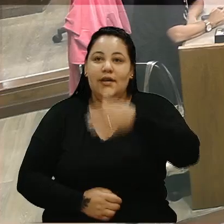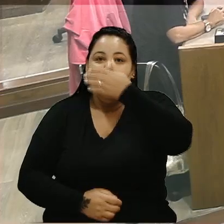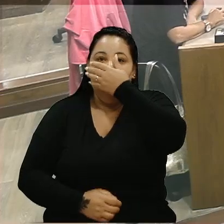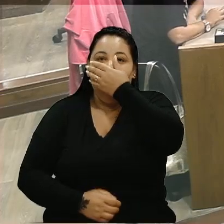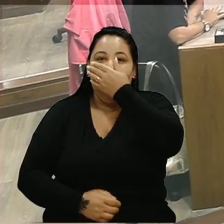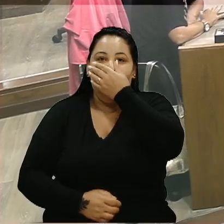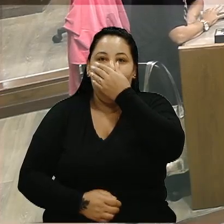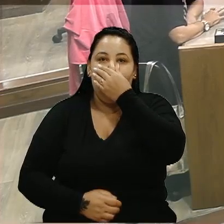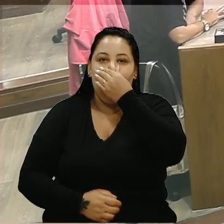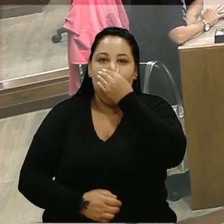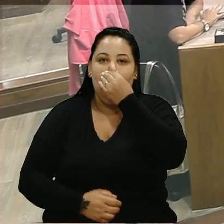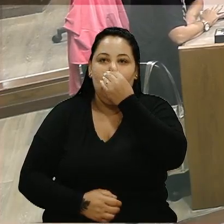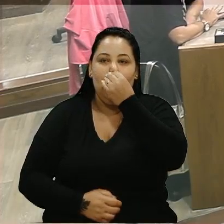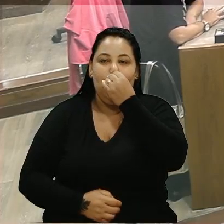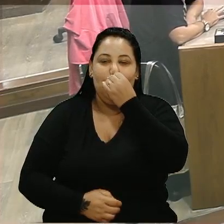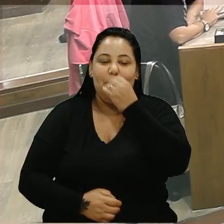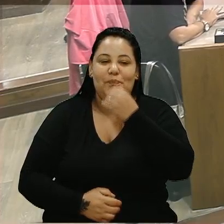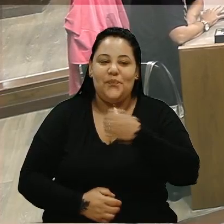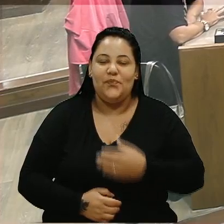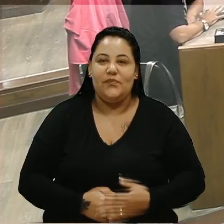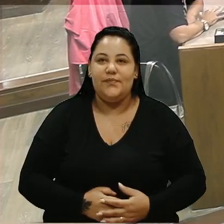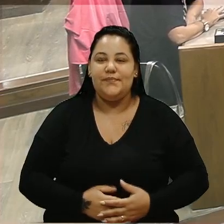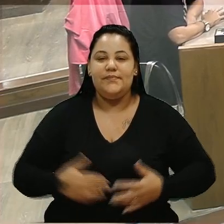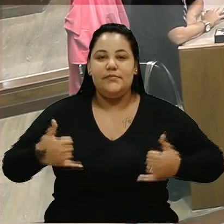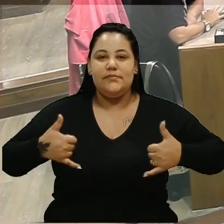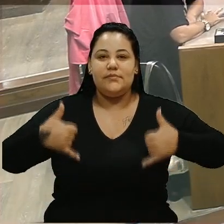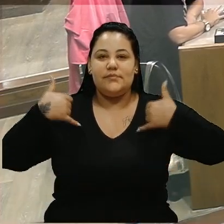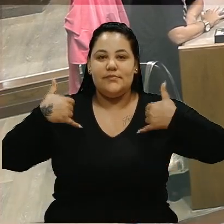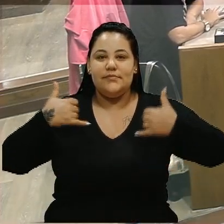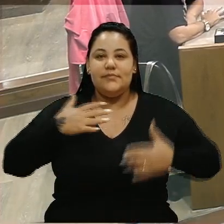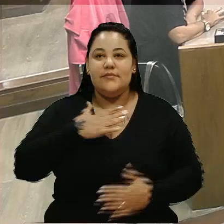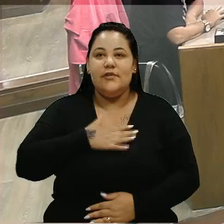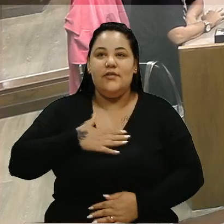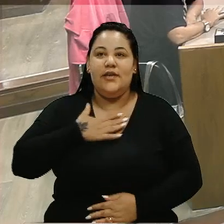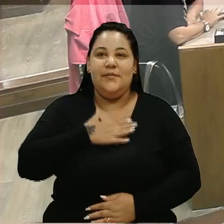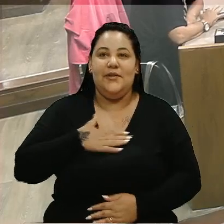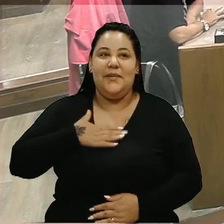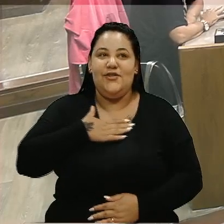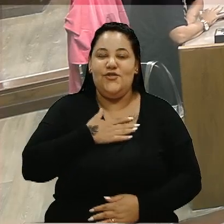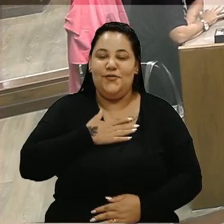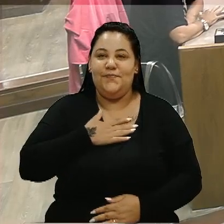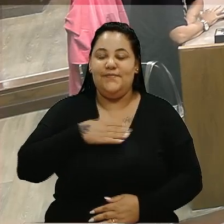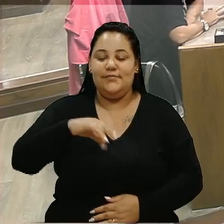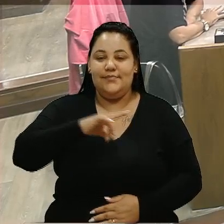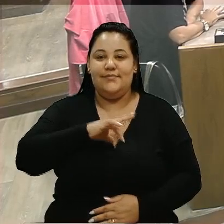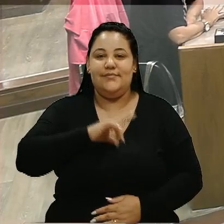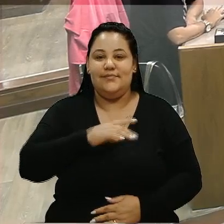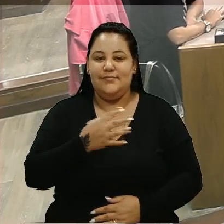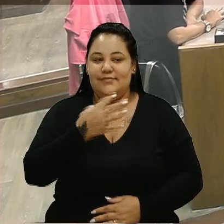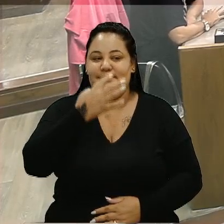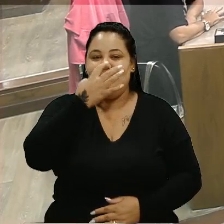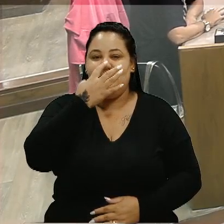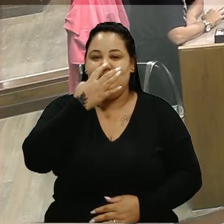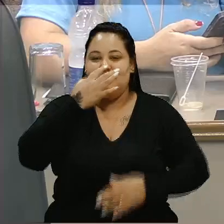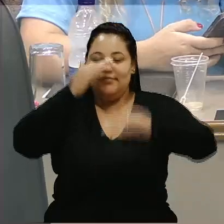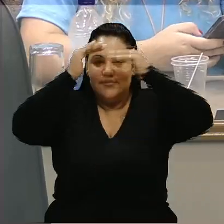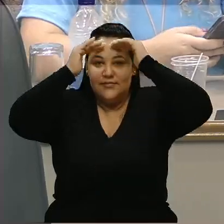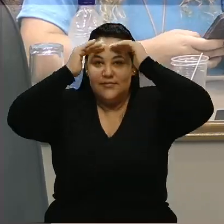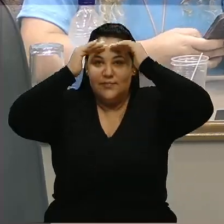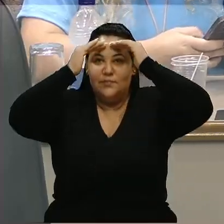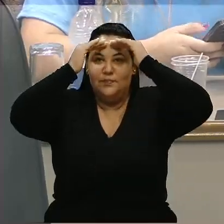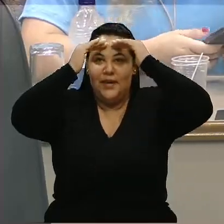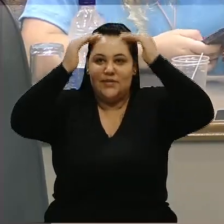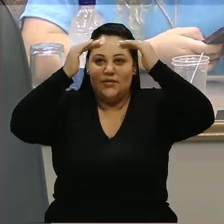Fico muito honrado, nobre presidente, dessa casa, ao qual também tenho extrema admiração, respeito por